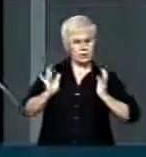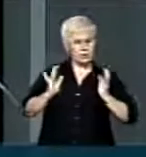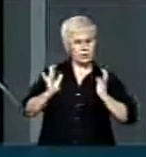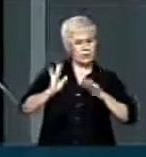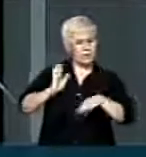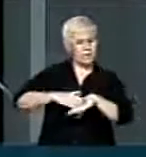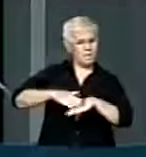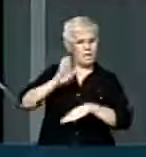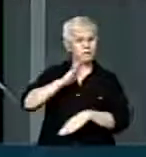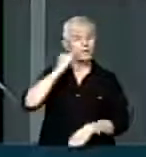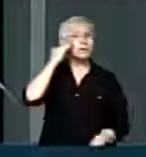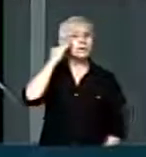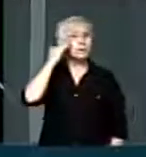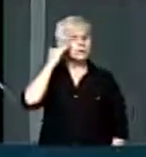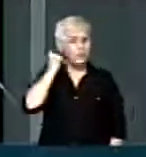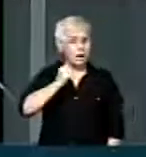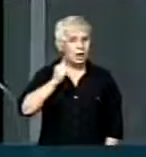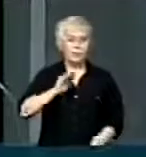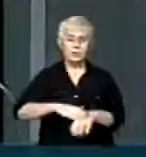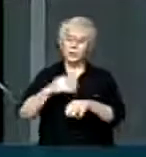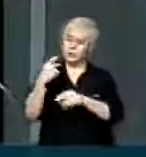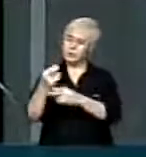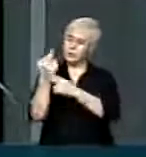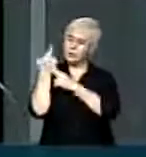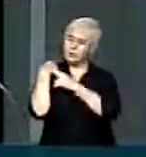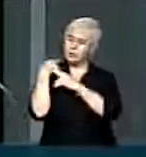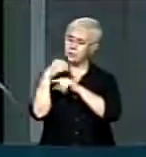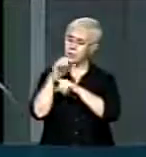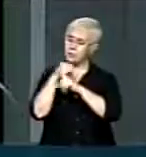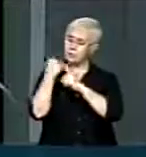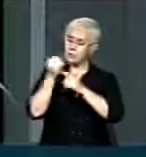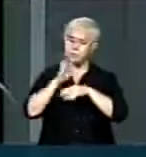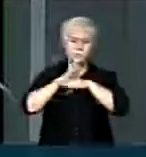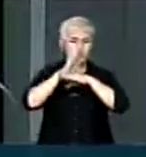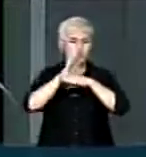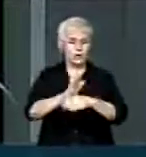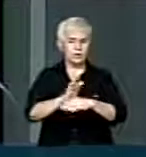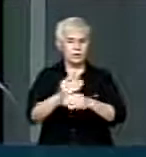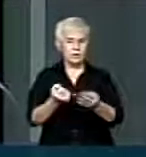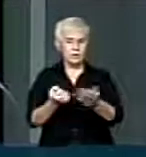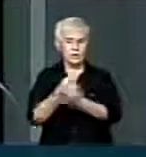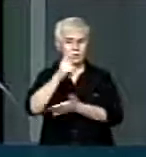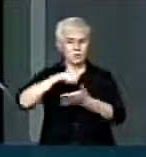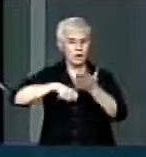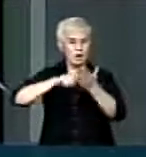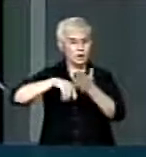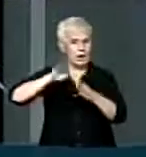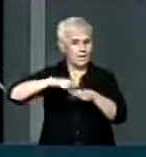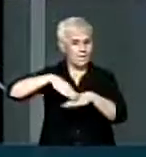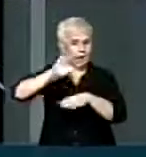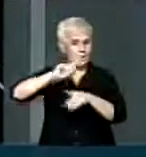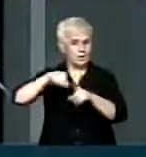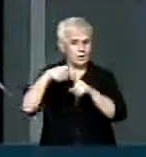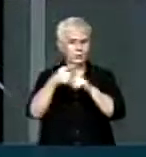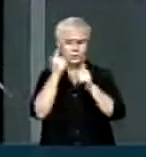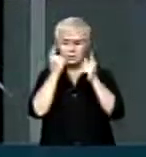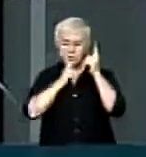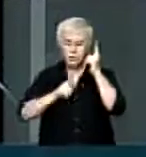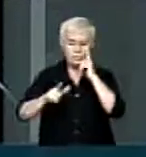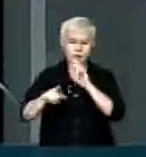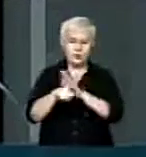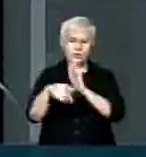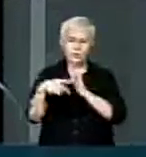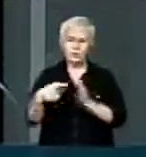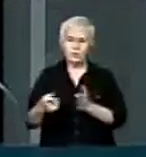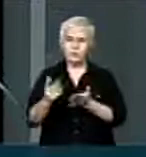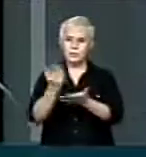ricos sabem da sua função social de ajudar com o imposto maior para poder tirar esse Brasil, esses